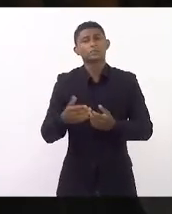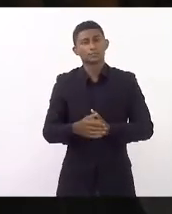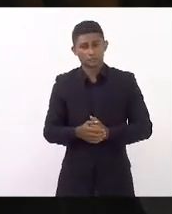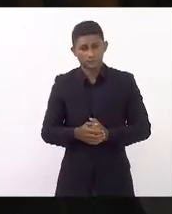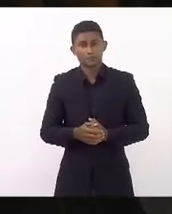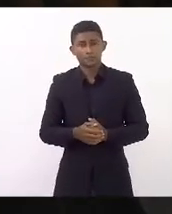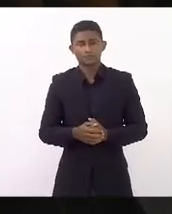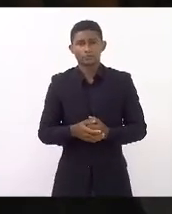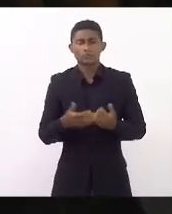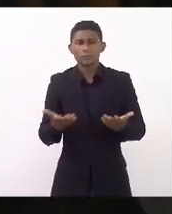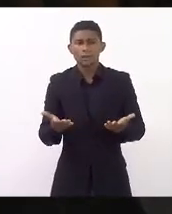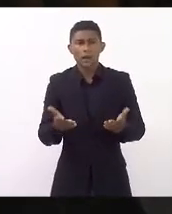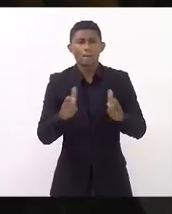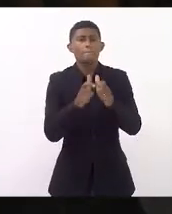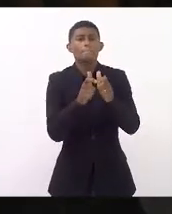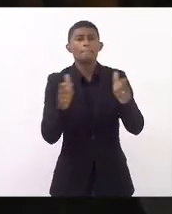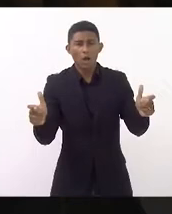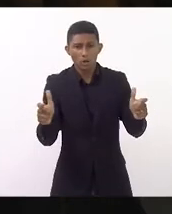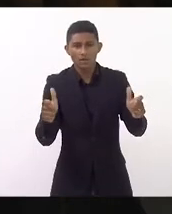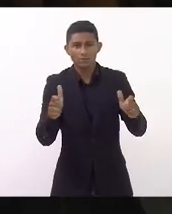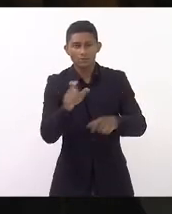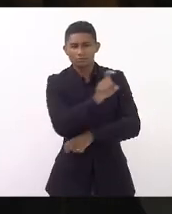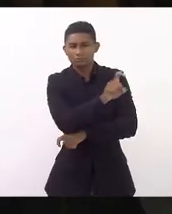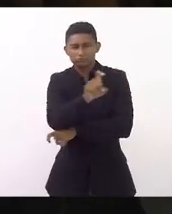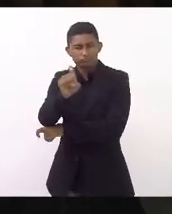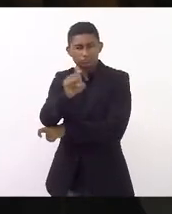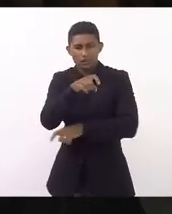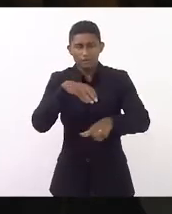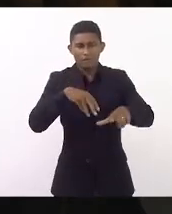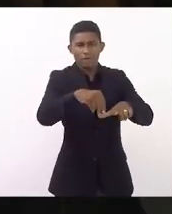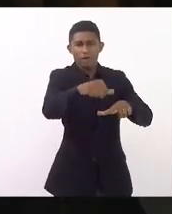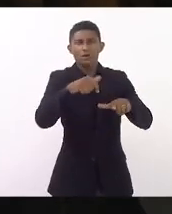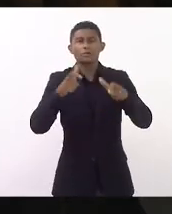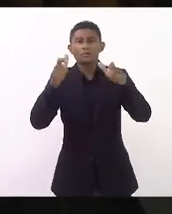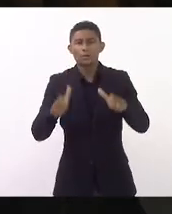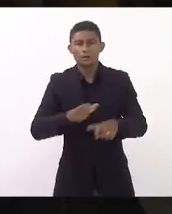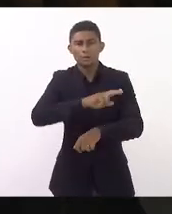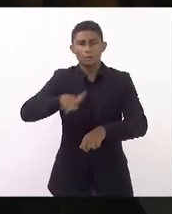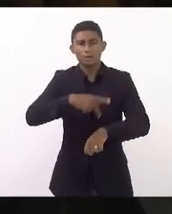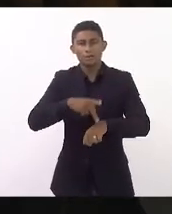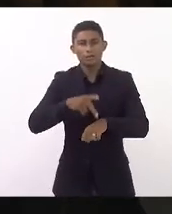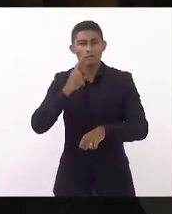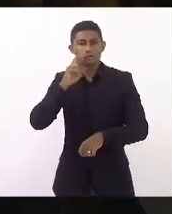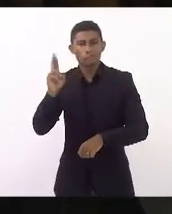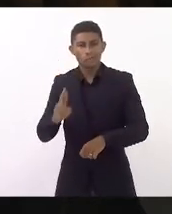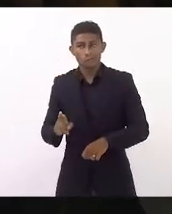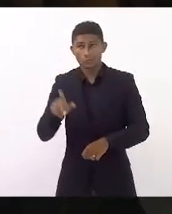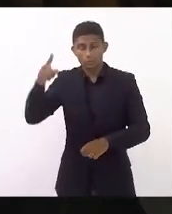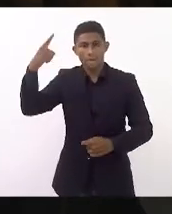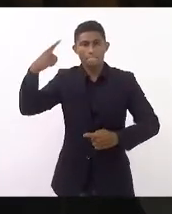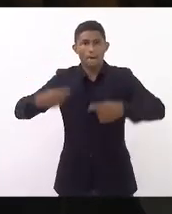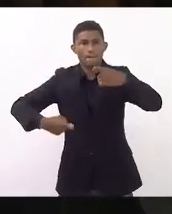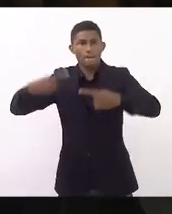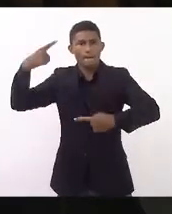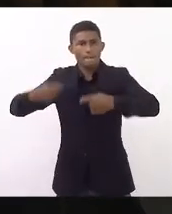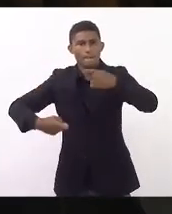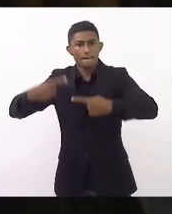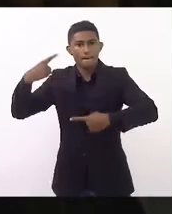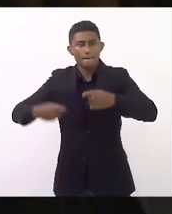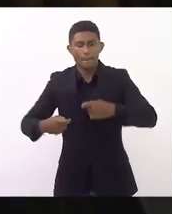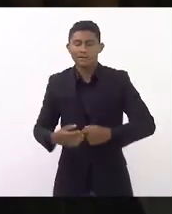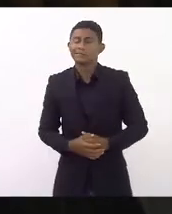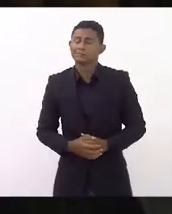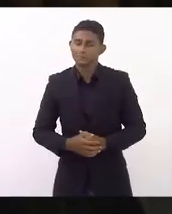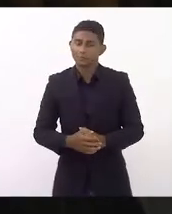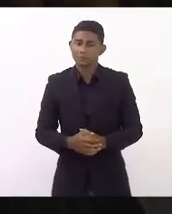são importados da Rússia, que agora se encontra no meio de uma guerra,